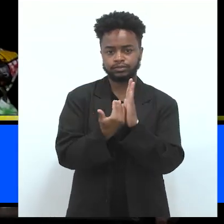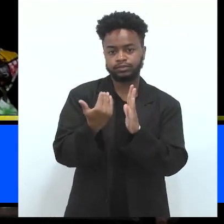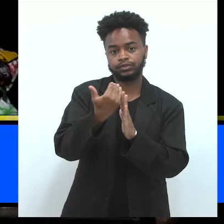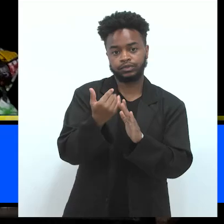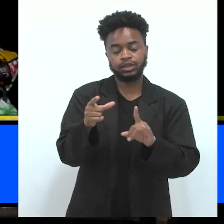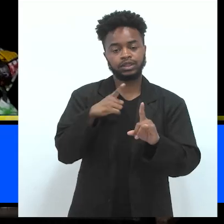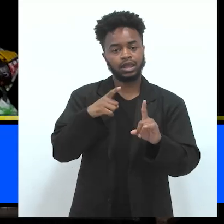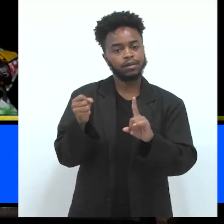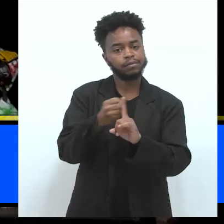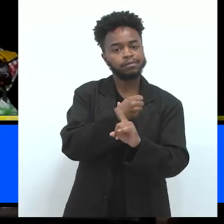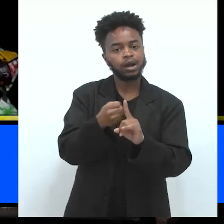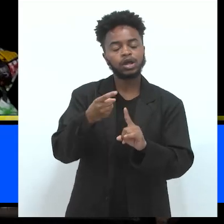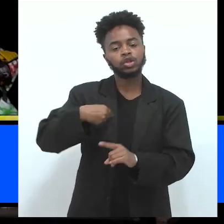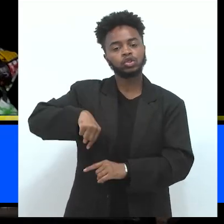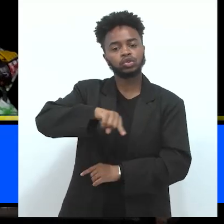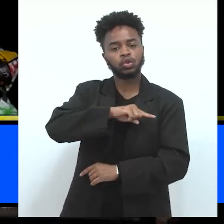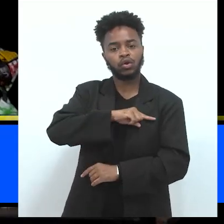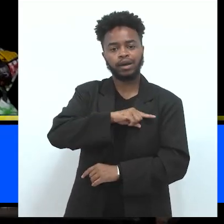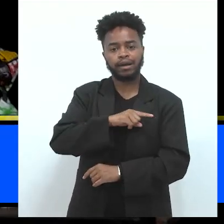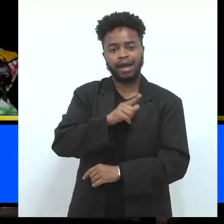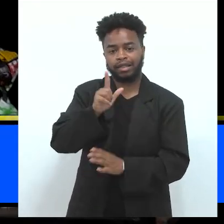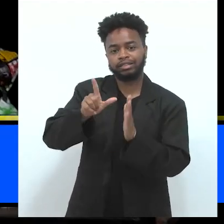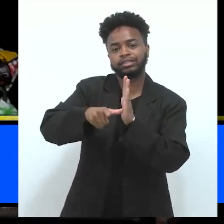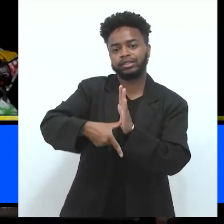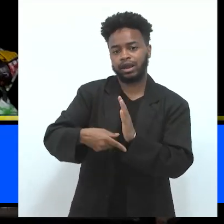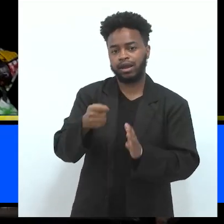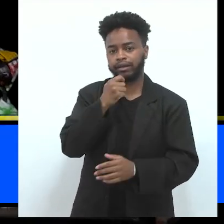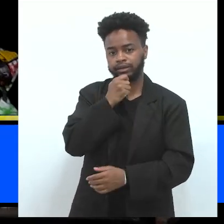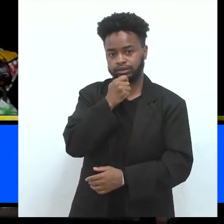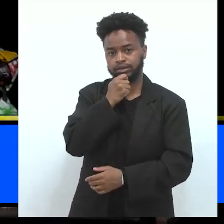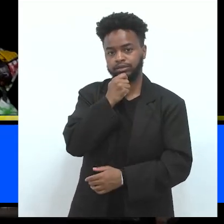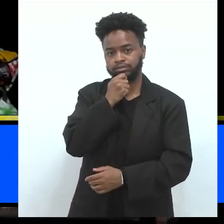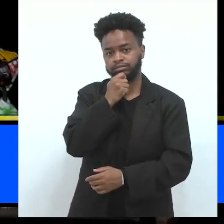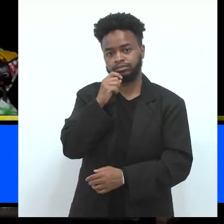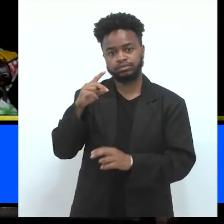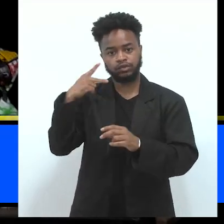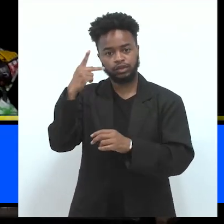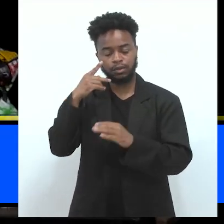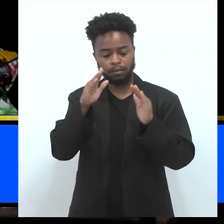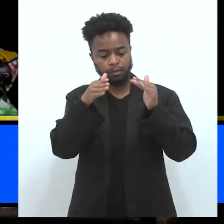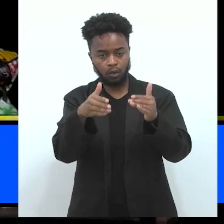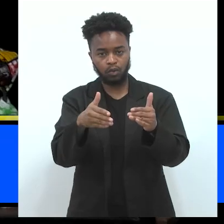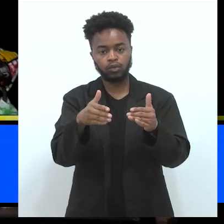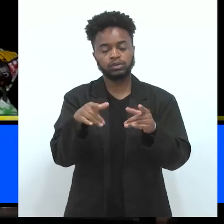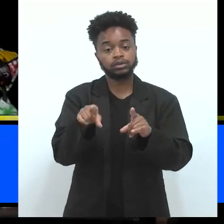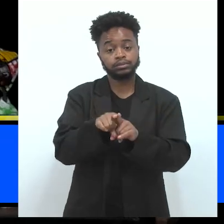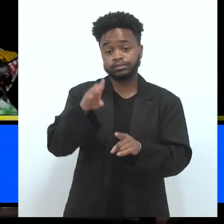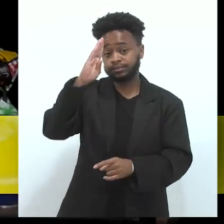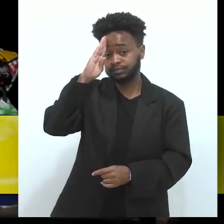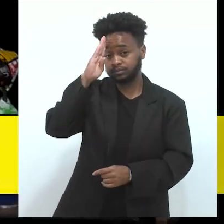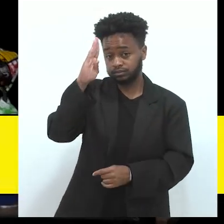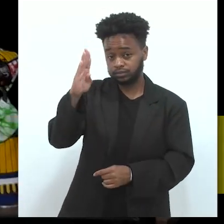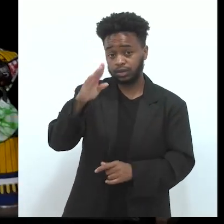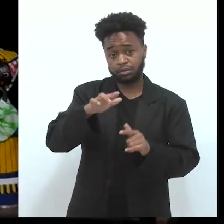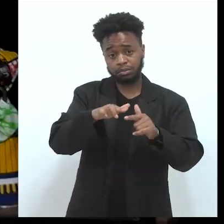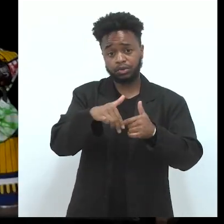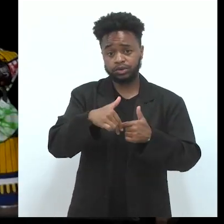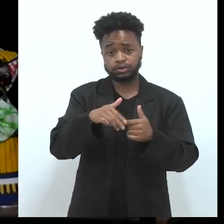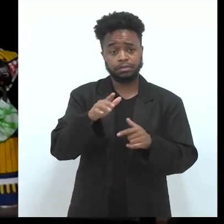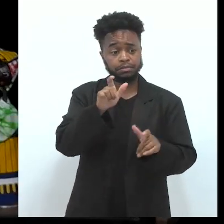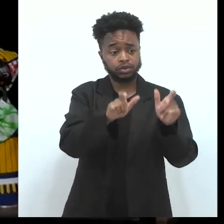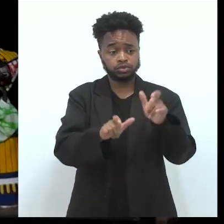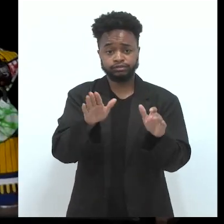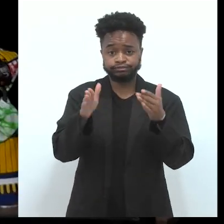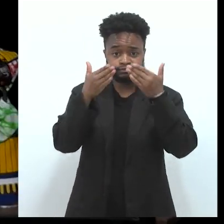extremo, que tem um impacto e que a gente está muito ainda atrasado nessas políticas, principalmente com todo